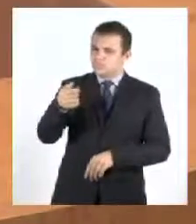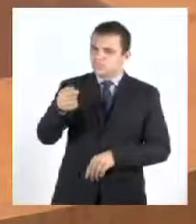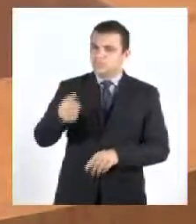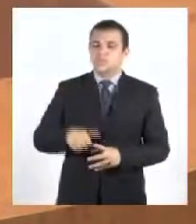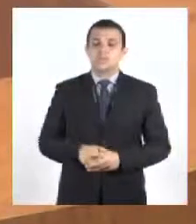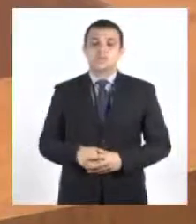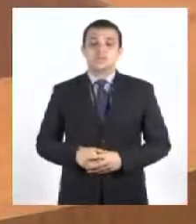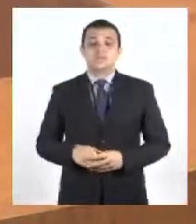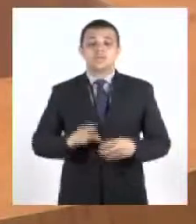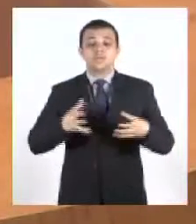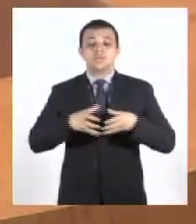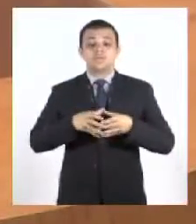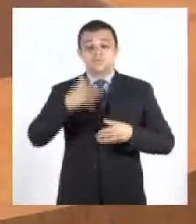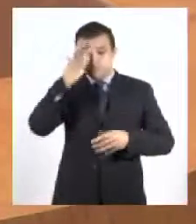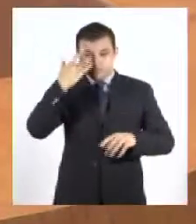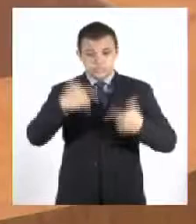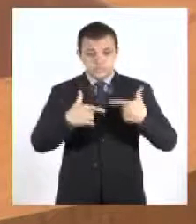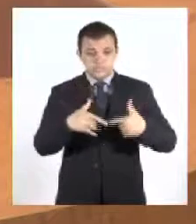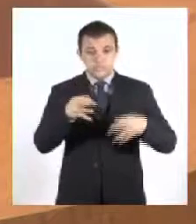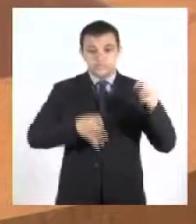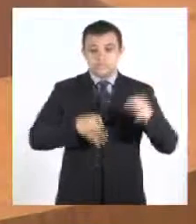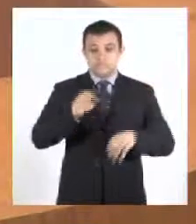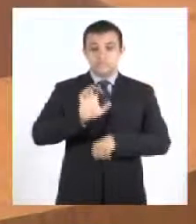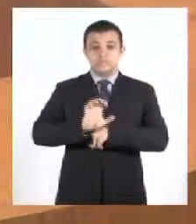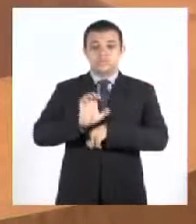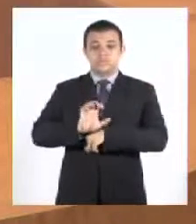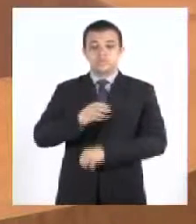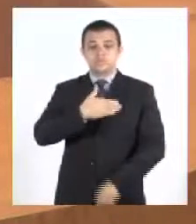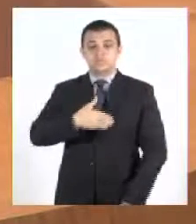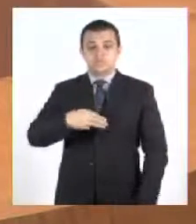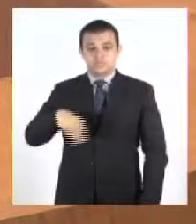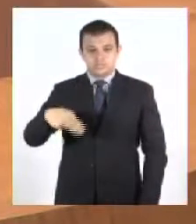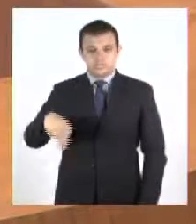do estado do Maranhão